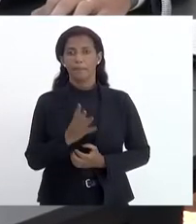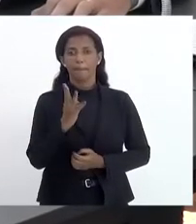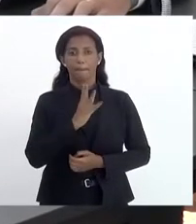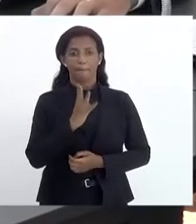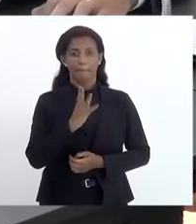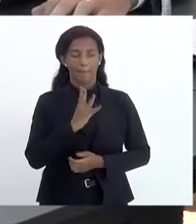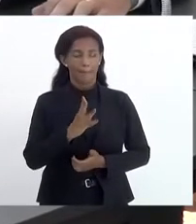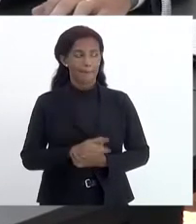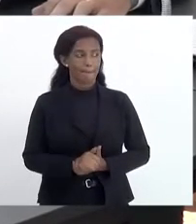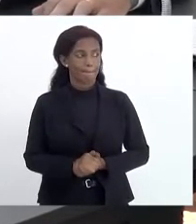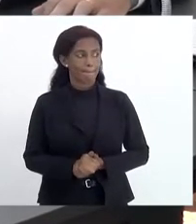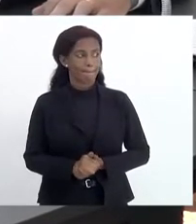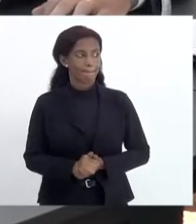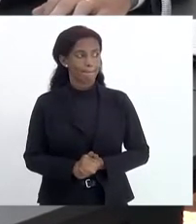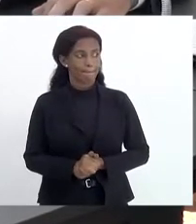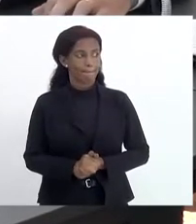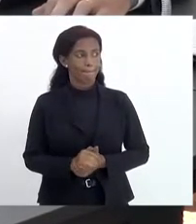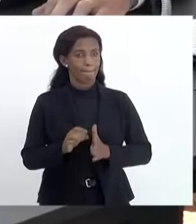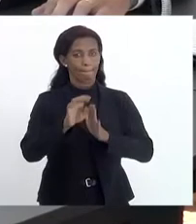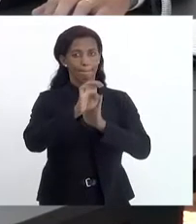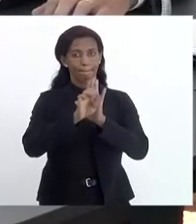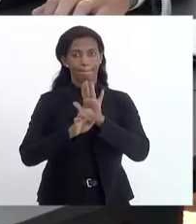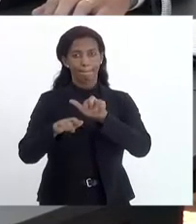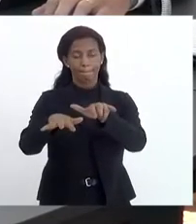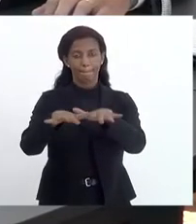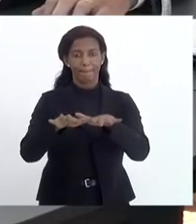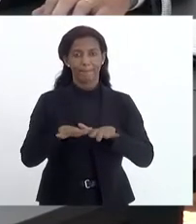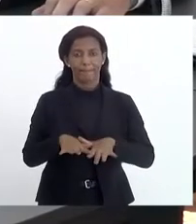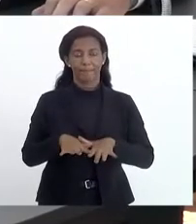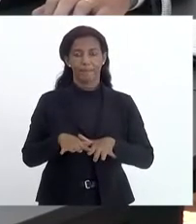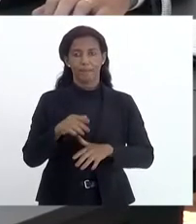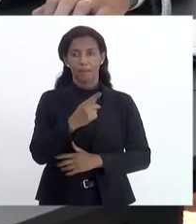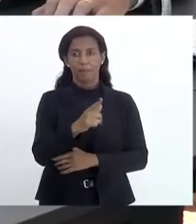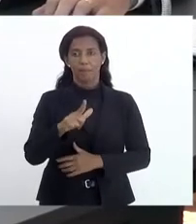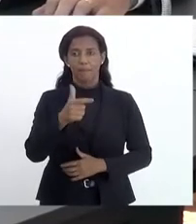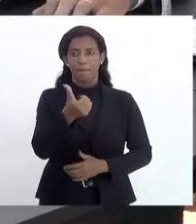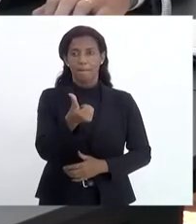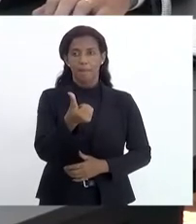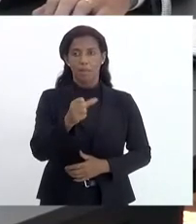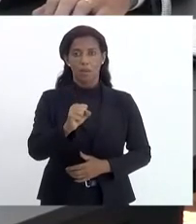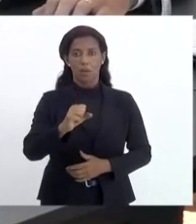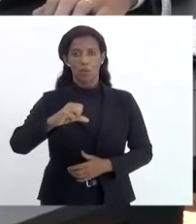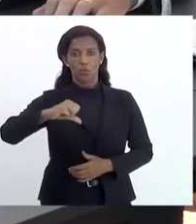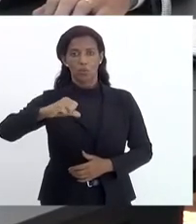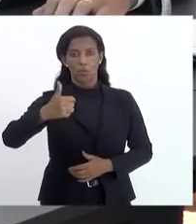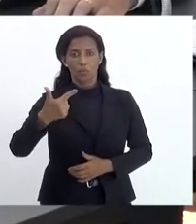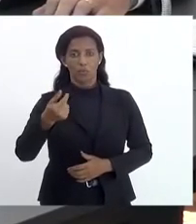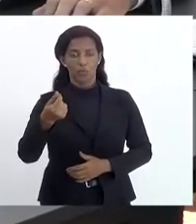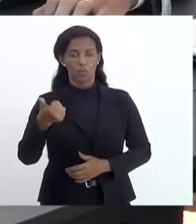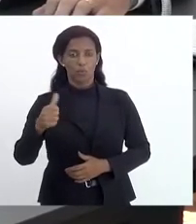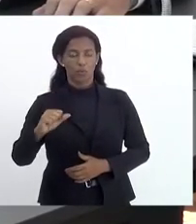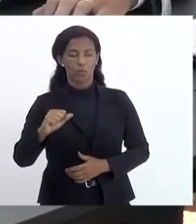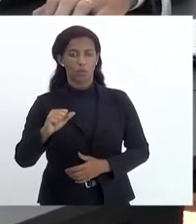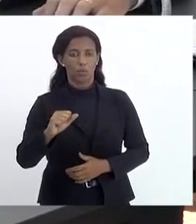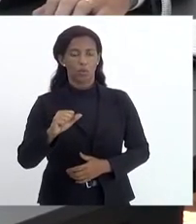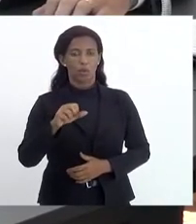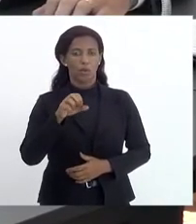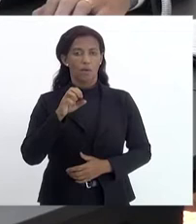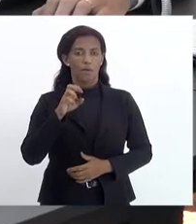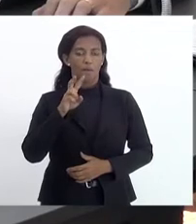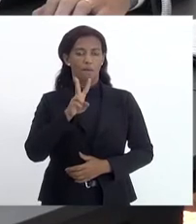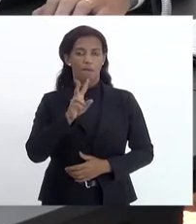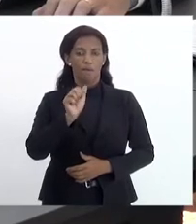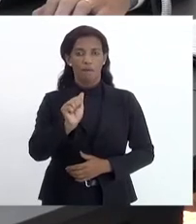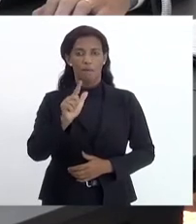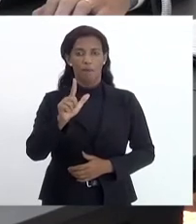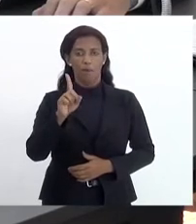44. Emendas de plenário ao projeto de lei 689/2019, autoria do deputado Valdeci da Saúde.